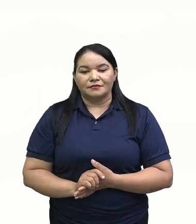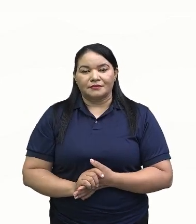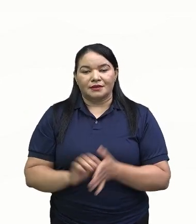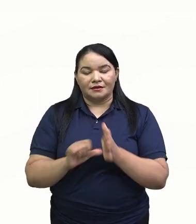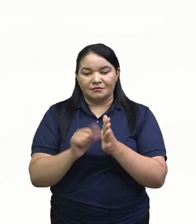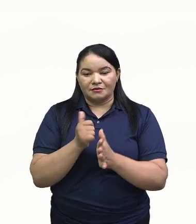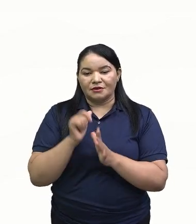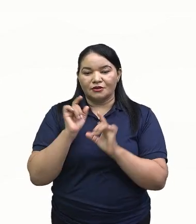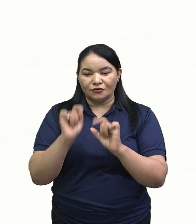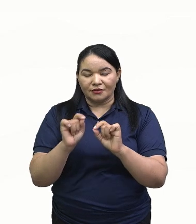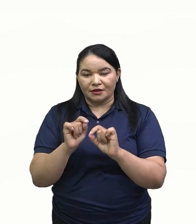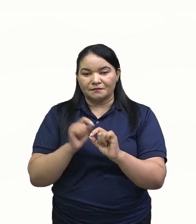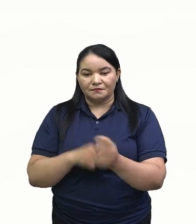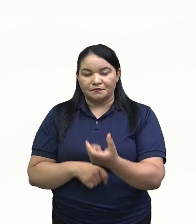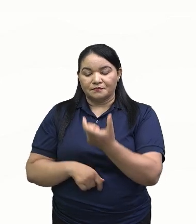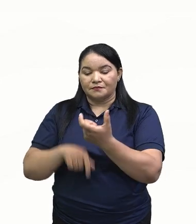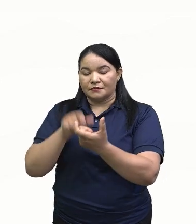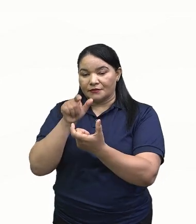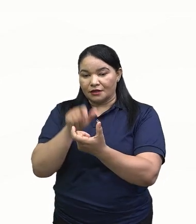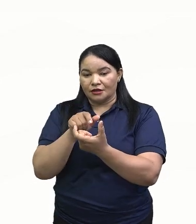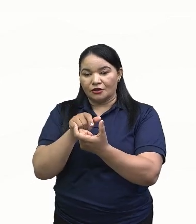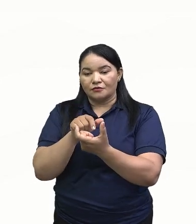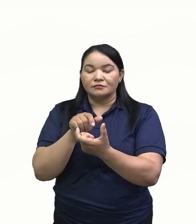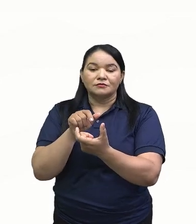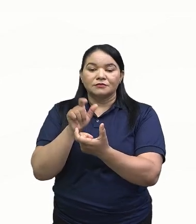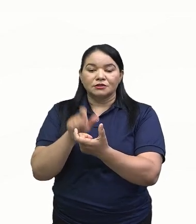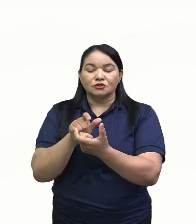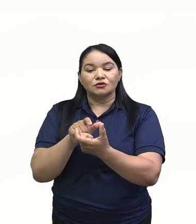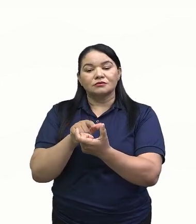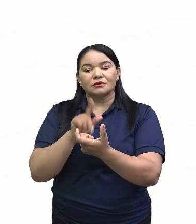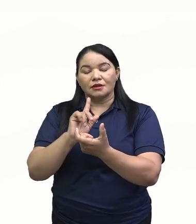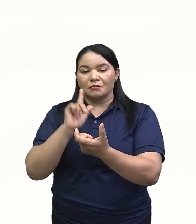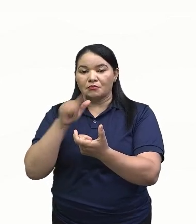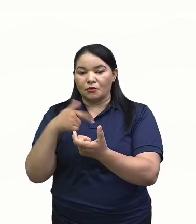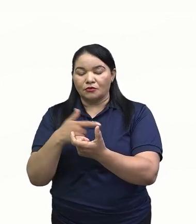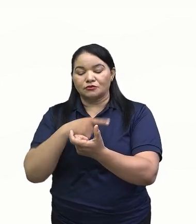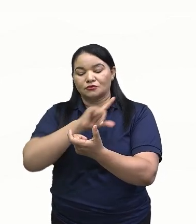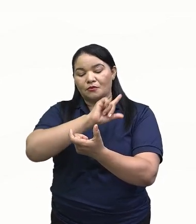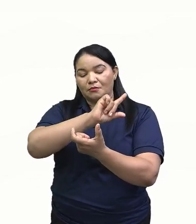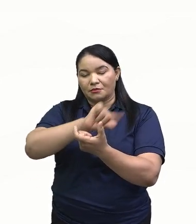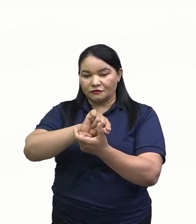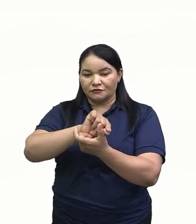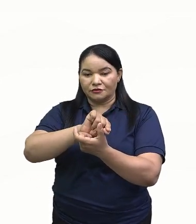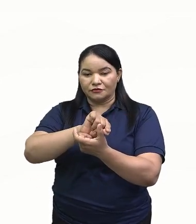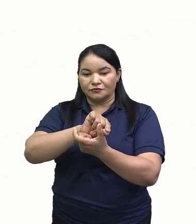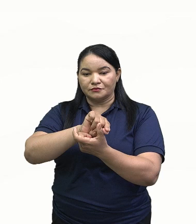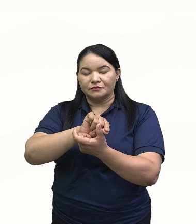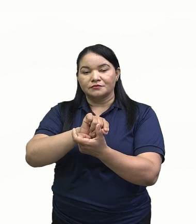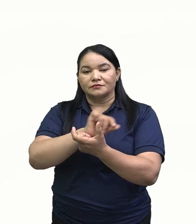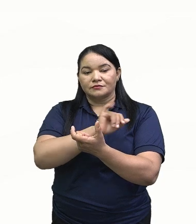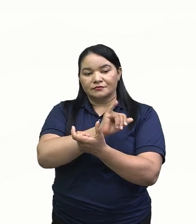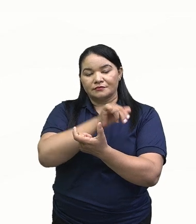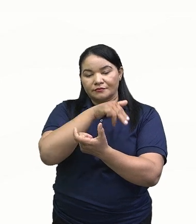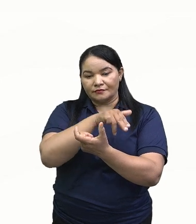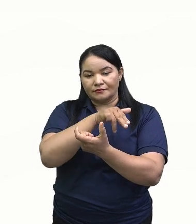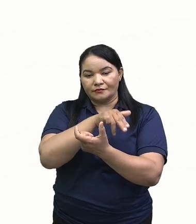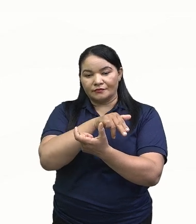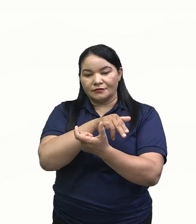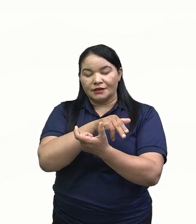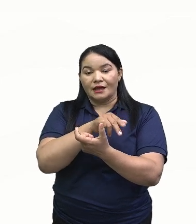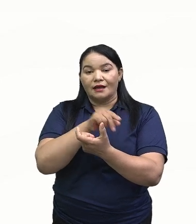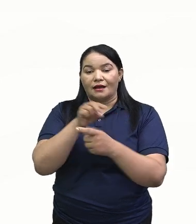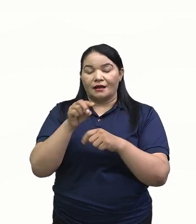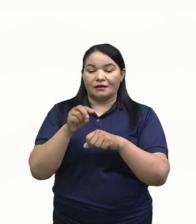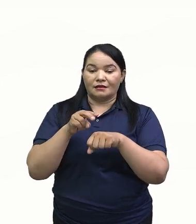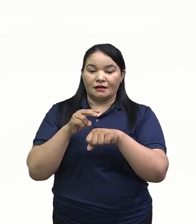primeiramente, é o radical e depois o prefixo, que é o que está em destaque para vocês.